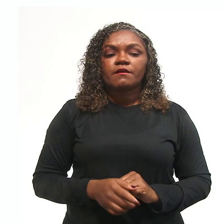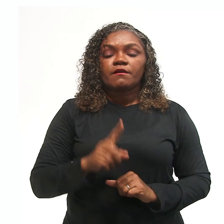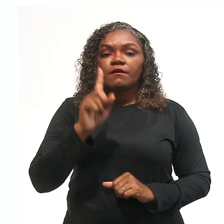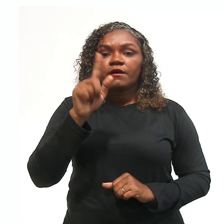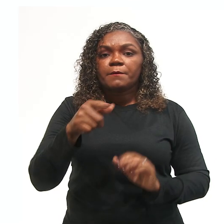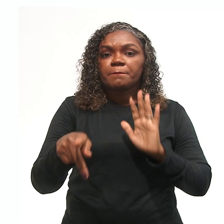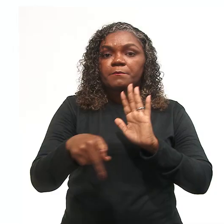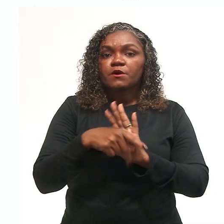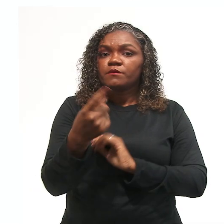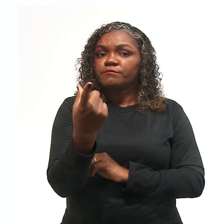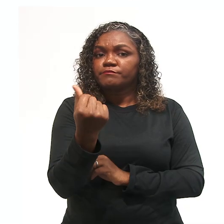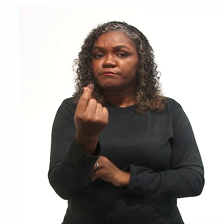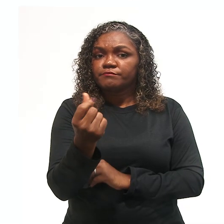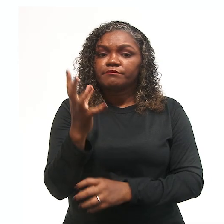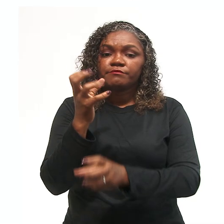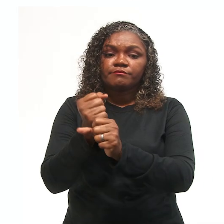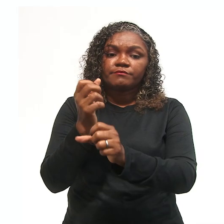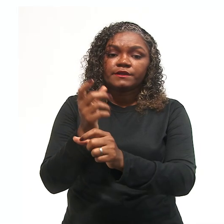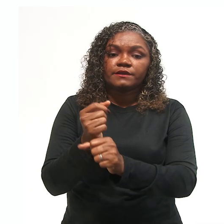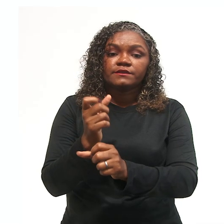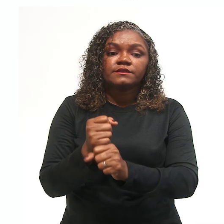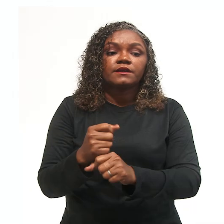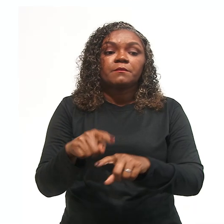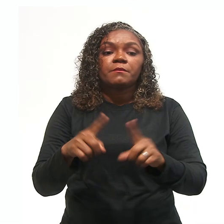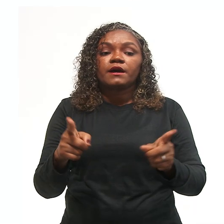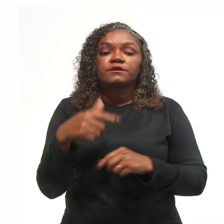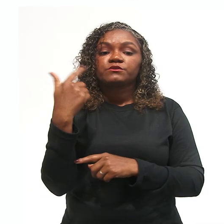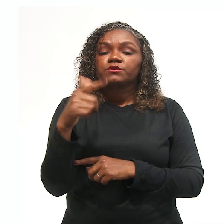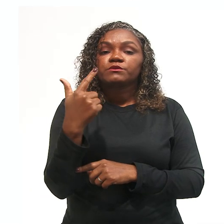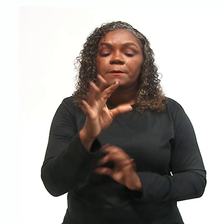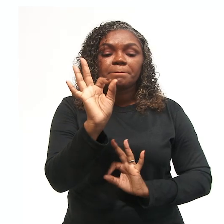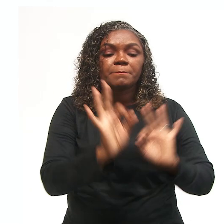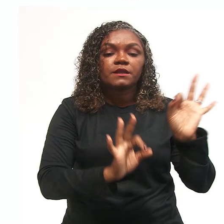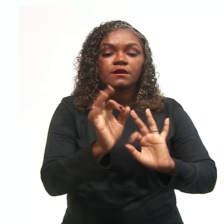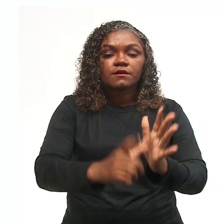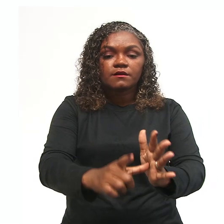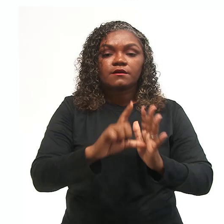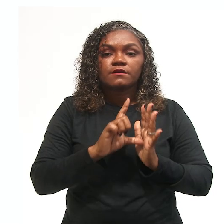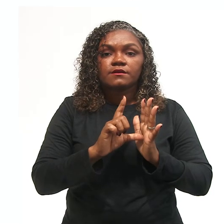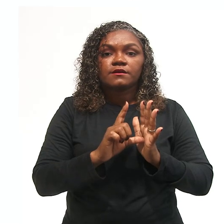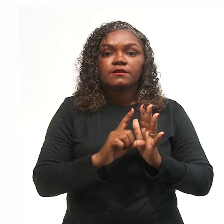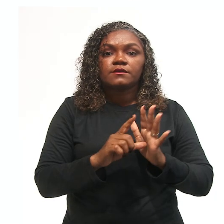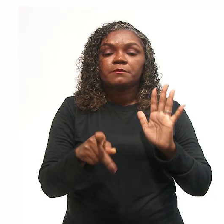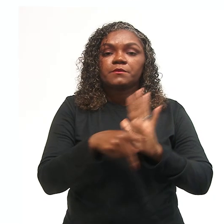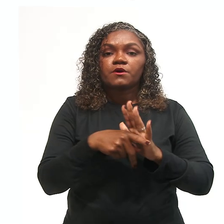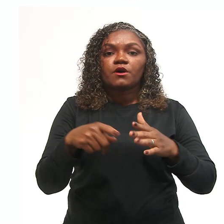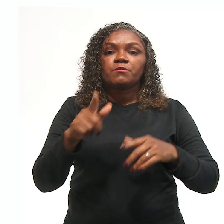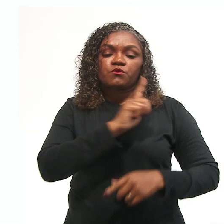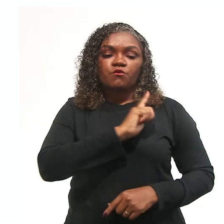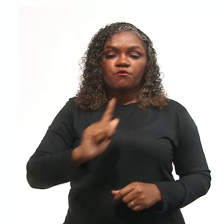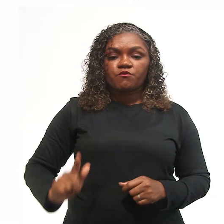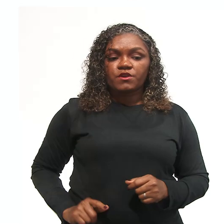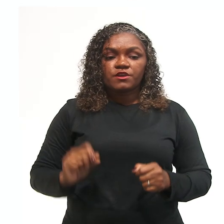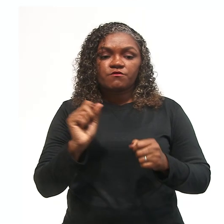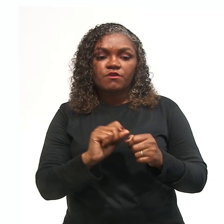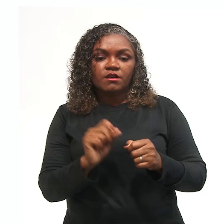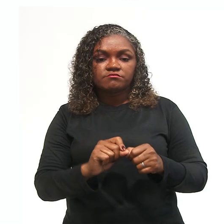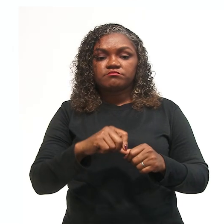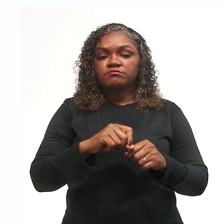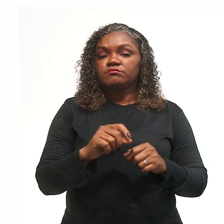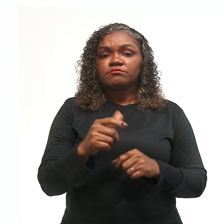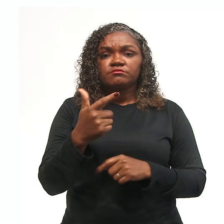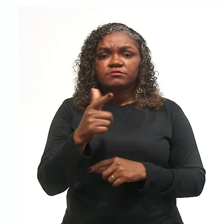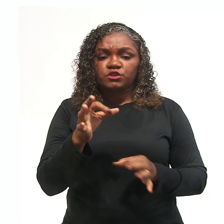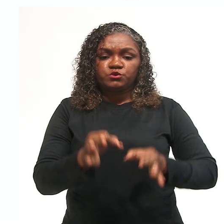peça meramente contábil financeira, sem nenhuma espécie de planejamento das ações do governo, né, em